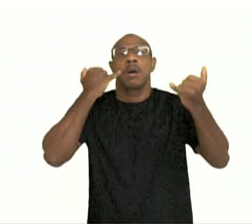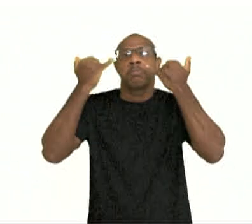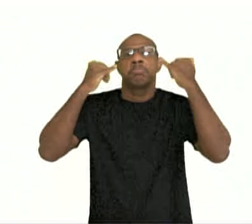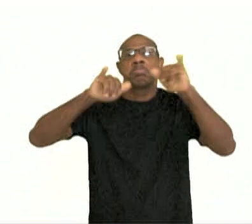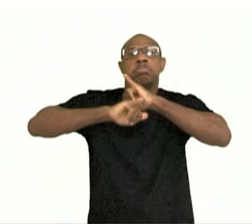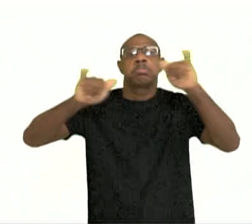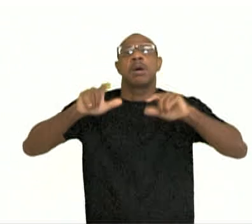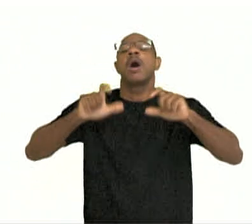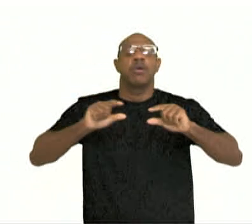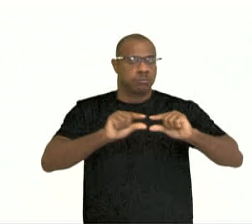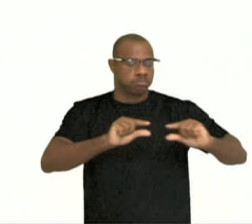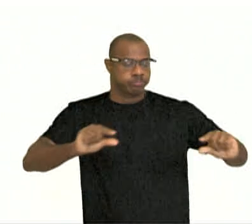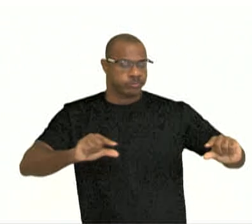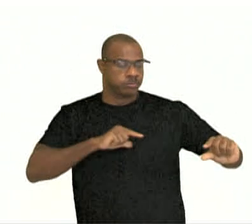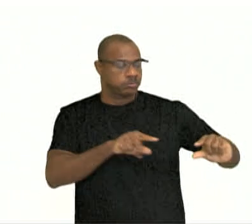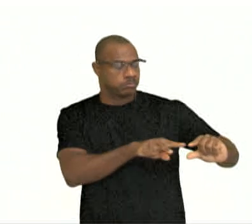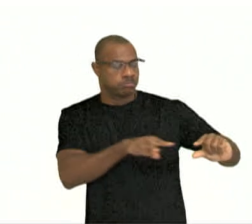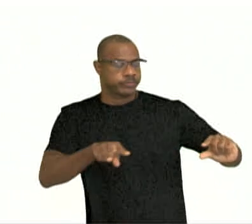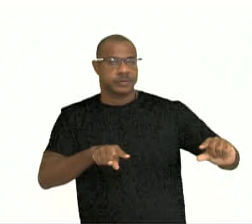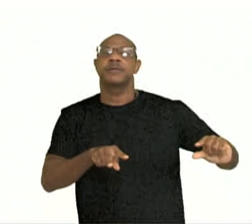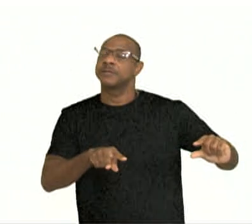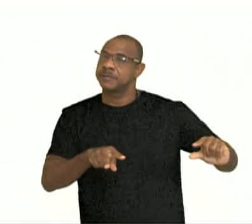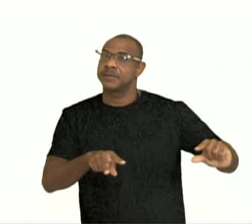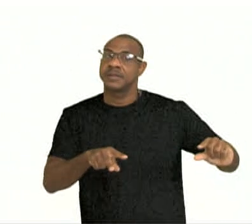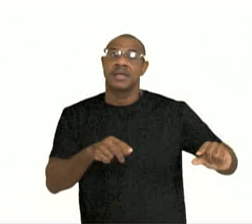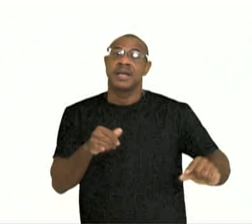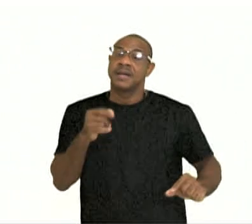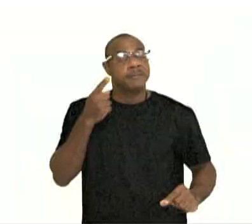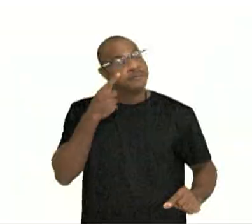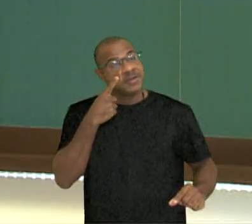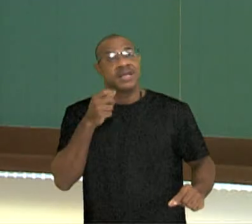a fonte, eu também posso saber se essa notícia não tem